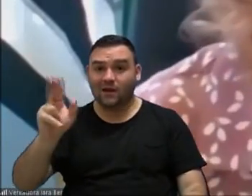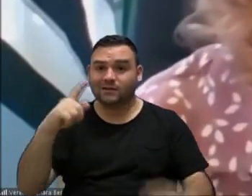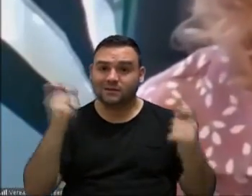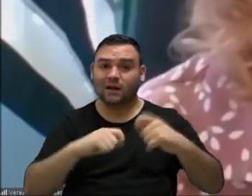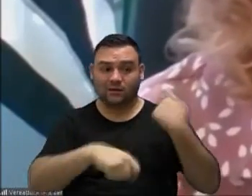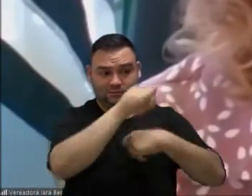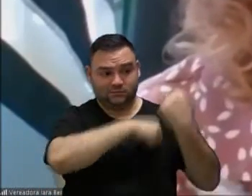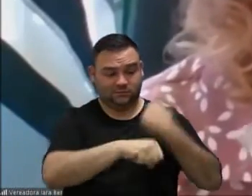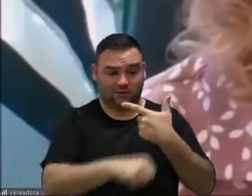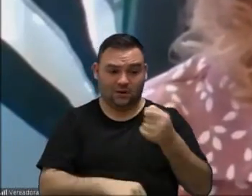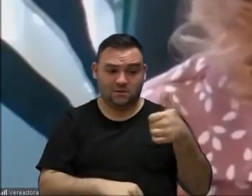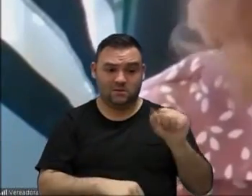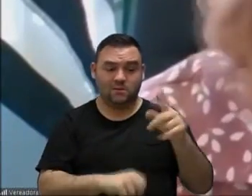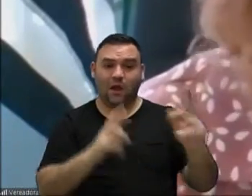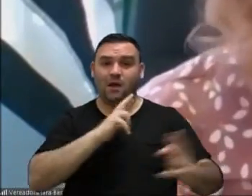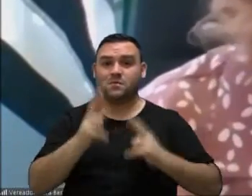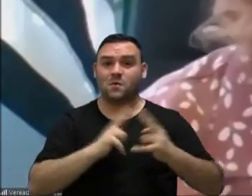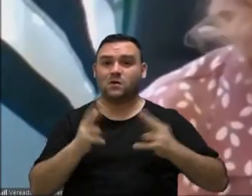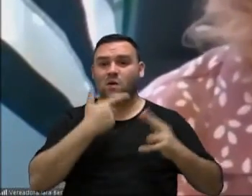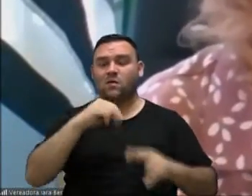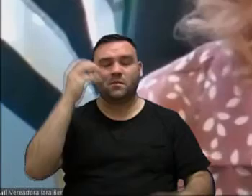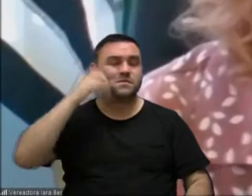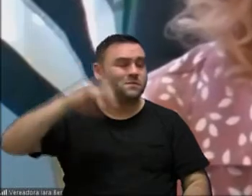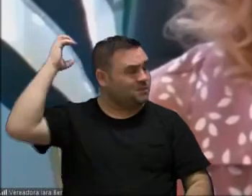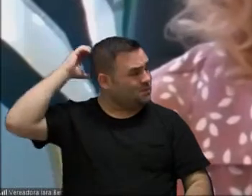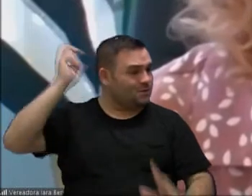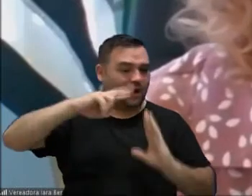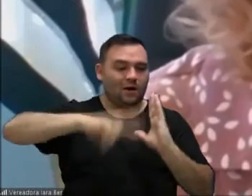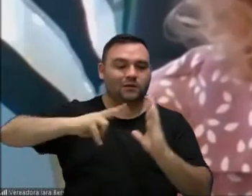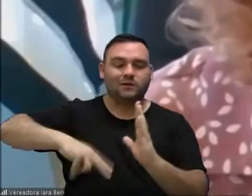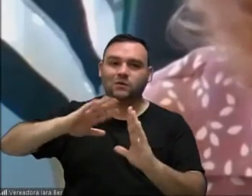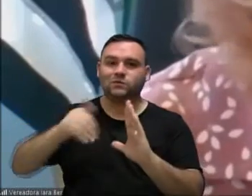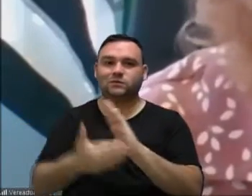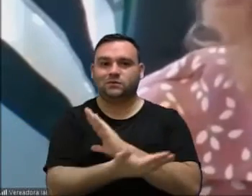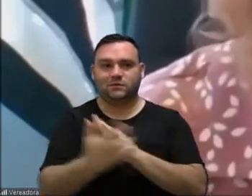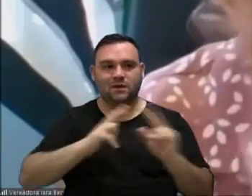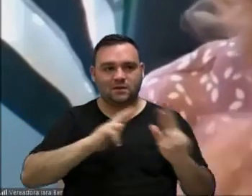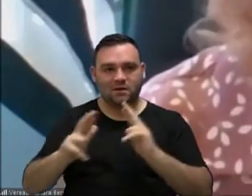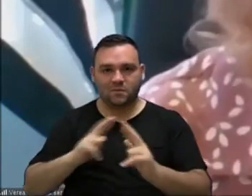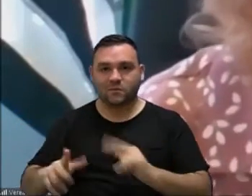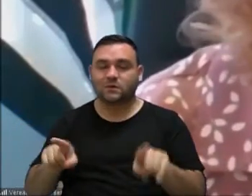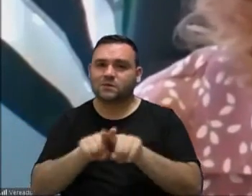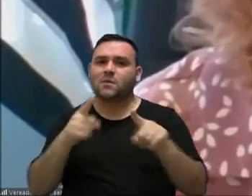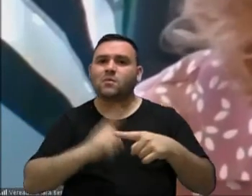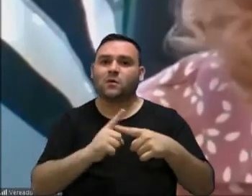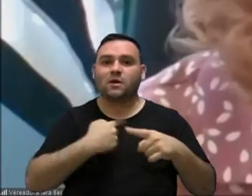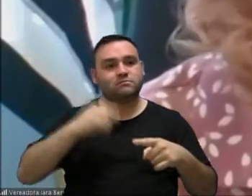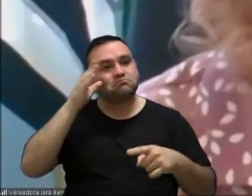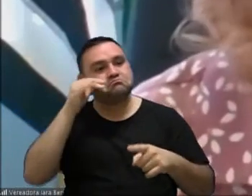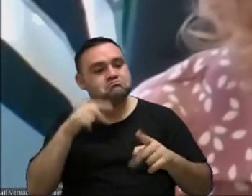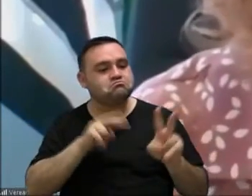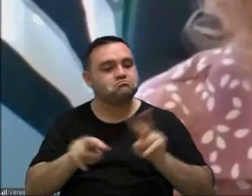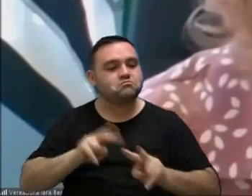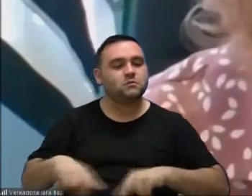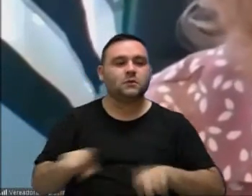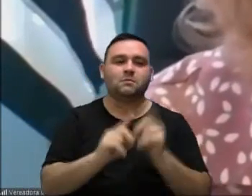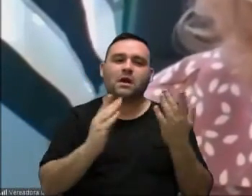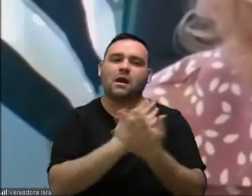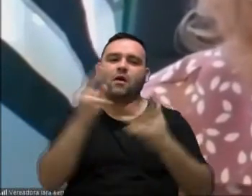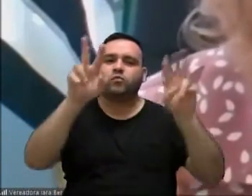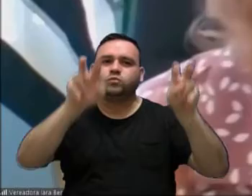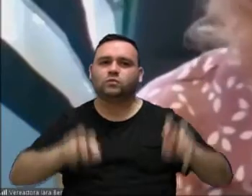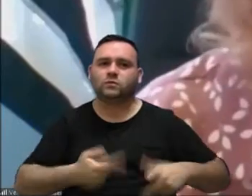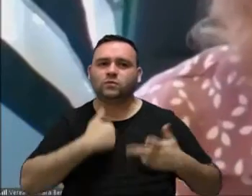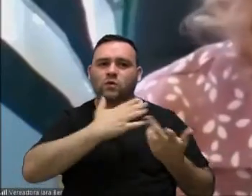a resposta do vereador Pericles que eu leio a resposta dos requerimentos dos colegas vereadores também porque me interessa determinados